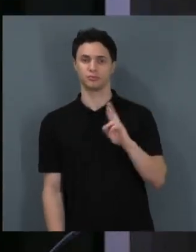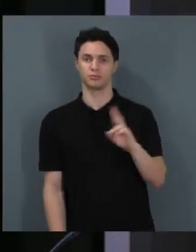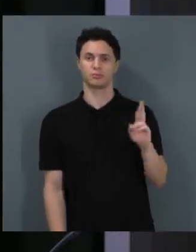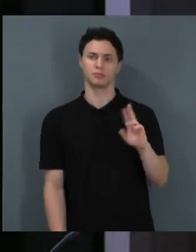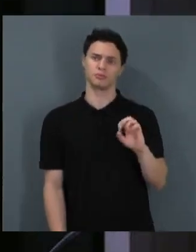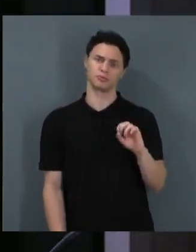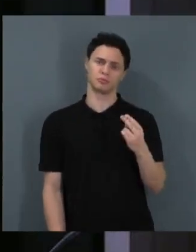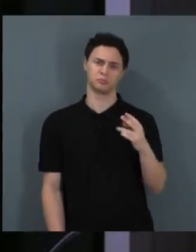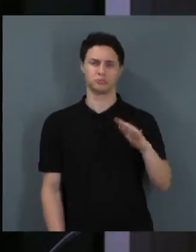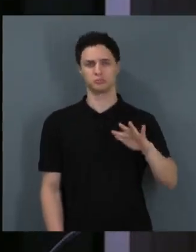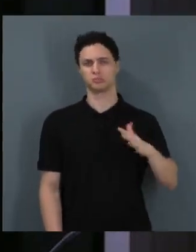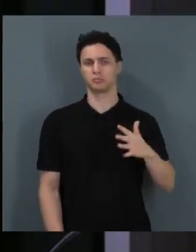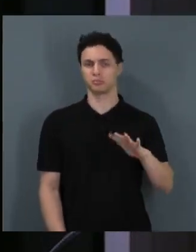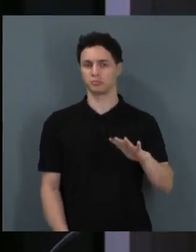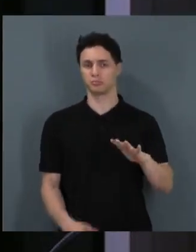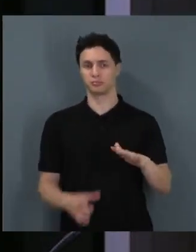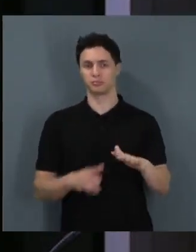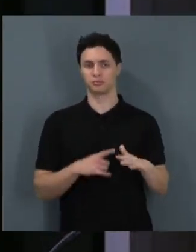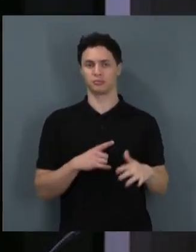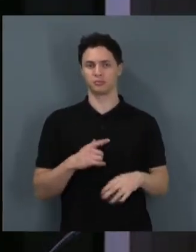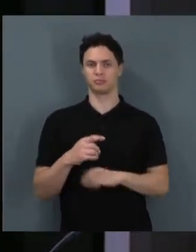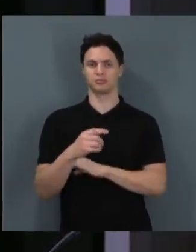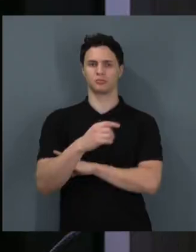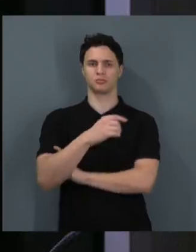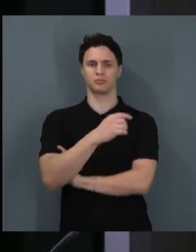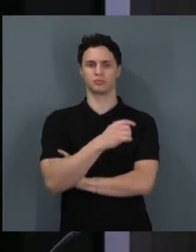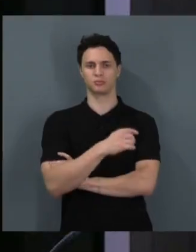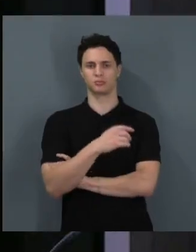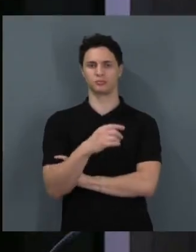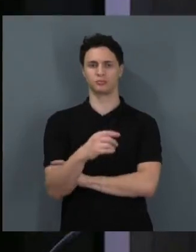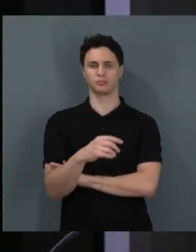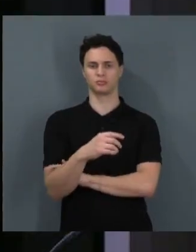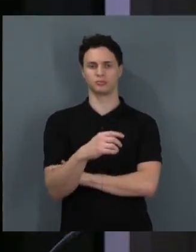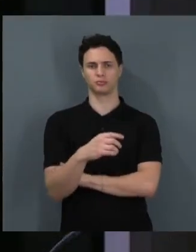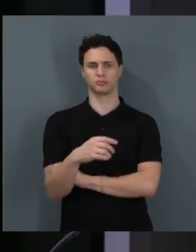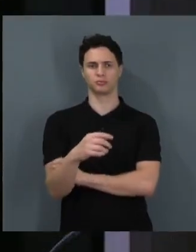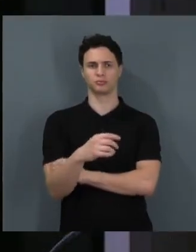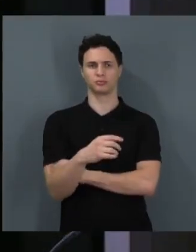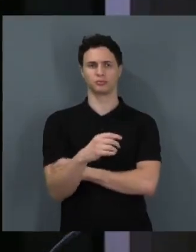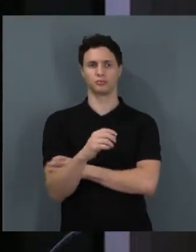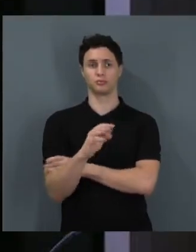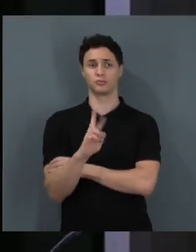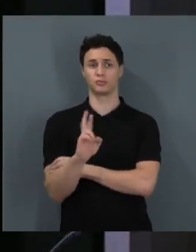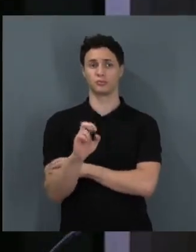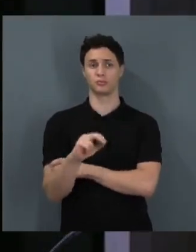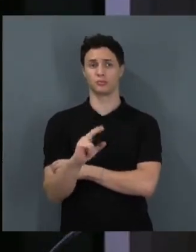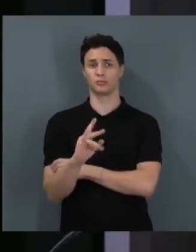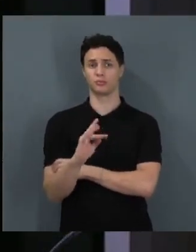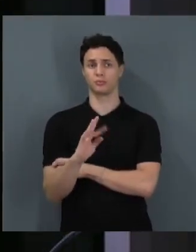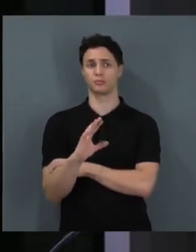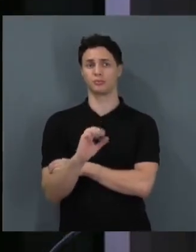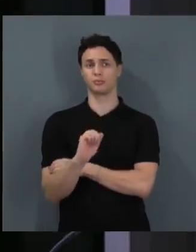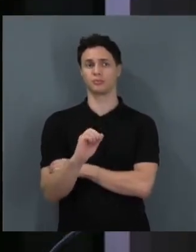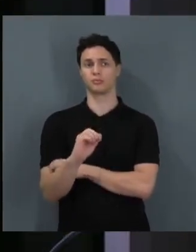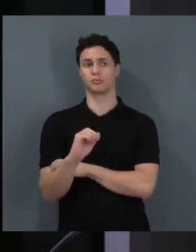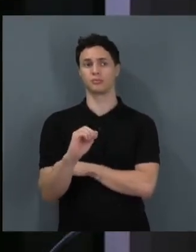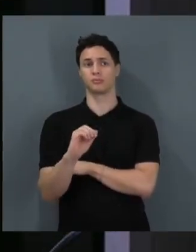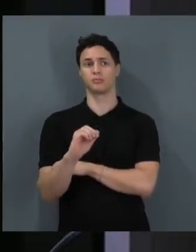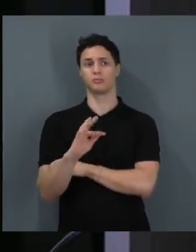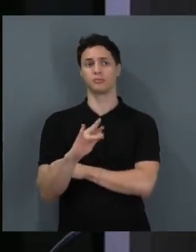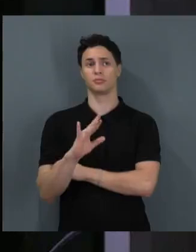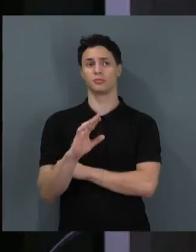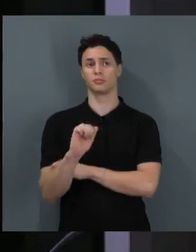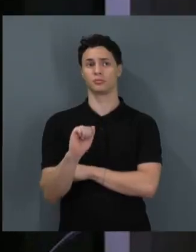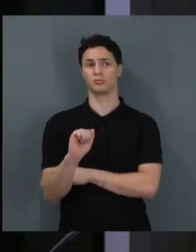disso, de renúncia fiscal ou de diminuição de impacto fiscal em determinados setores, e o fato é que quem teve o